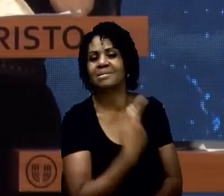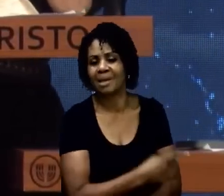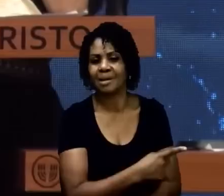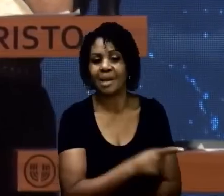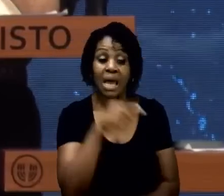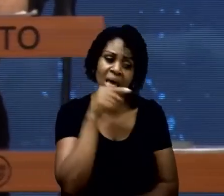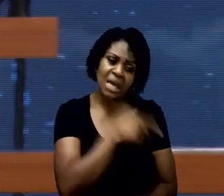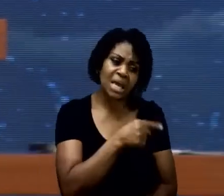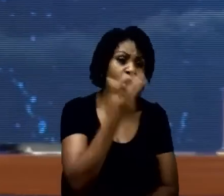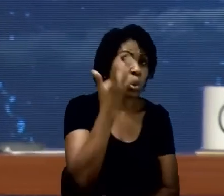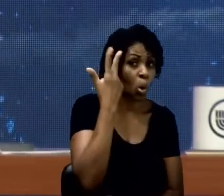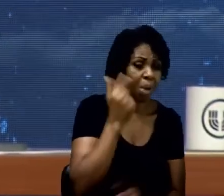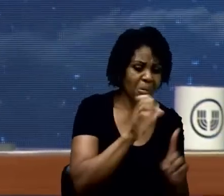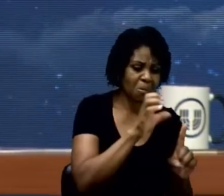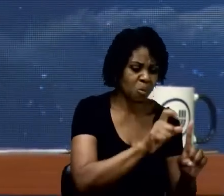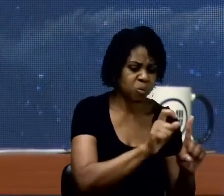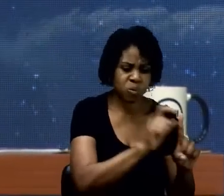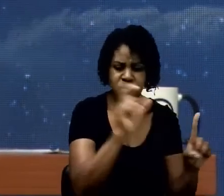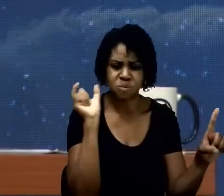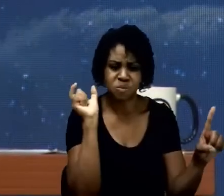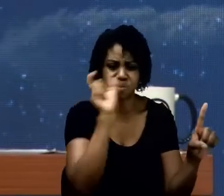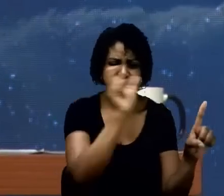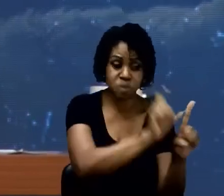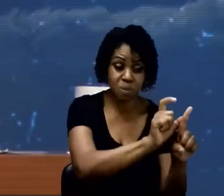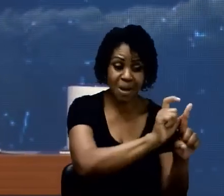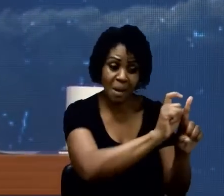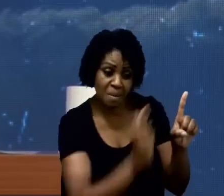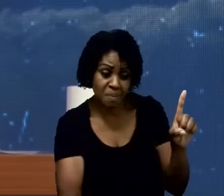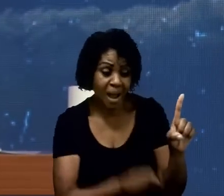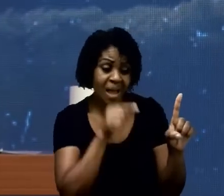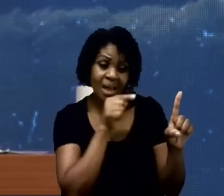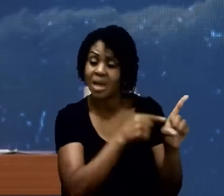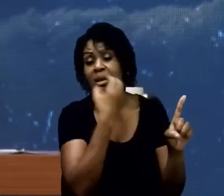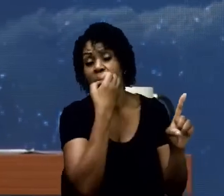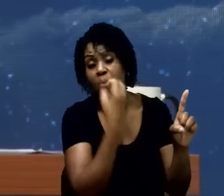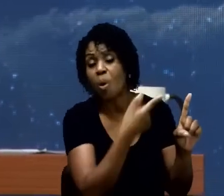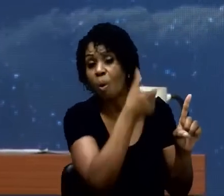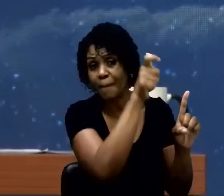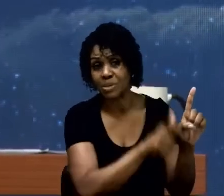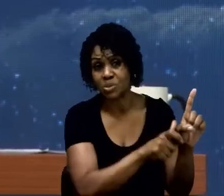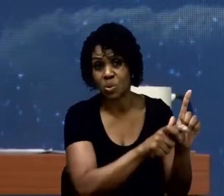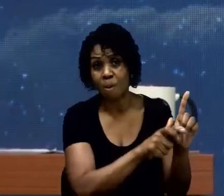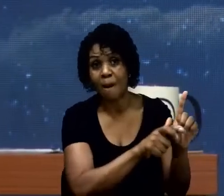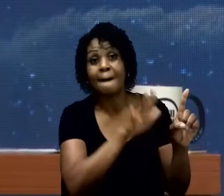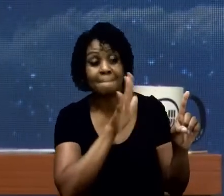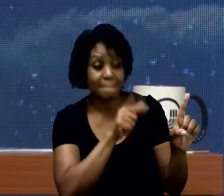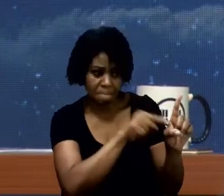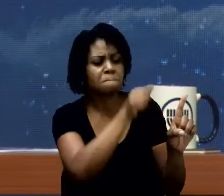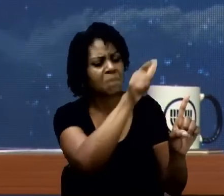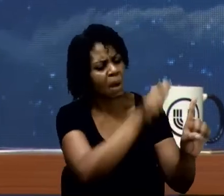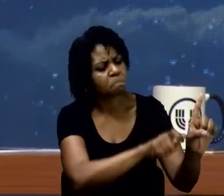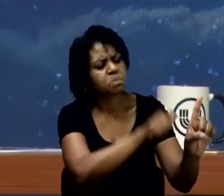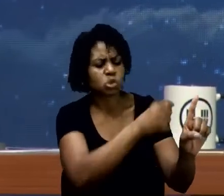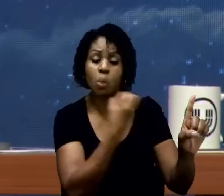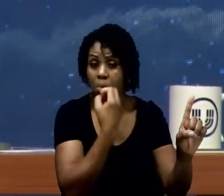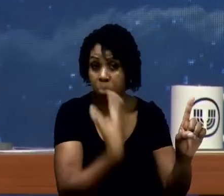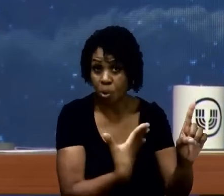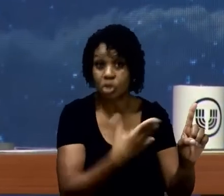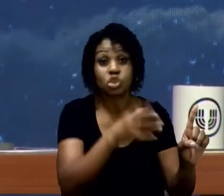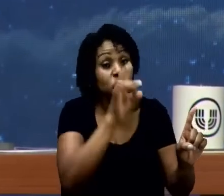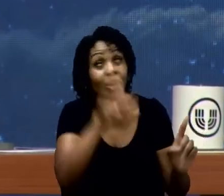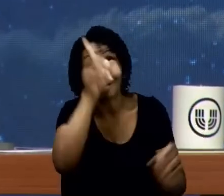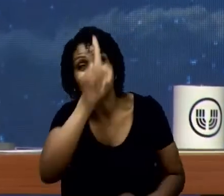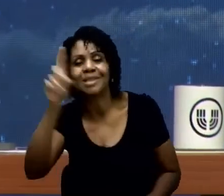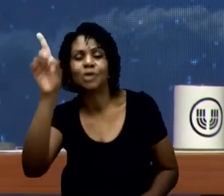voltava a si, como eu disse. Ele era um homem bom. Ninguém sabia que ele era um homem bom. Mas Deus sabia que ele era um homem bom.